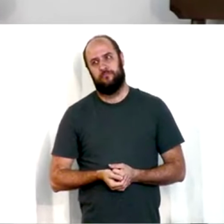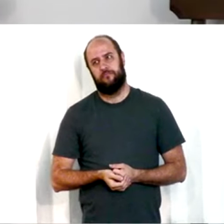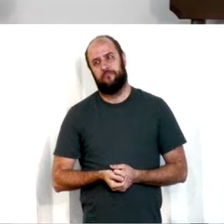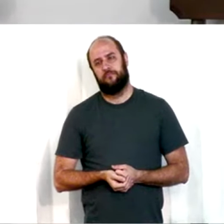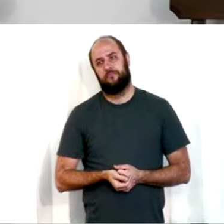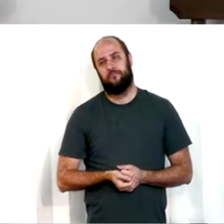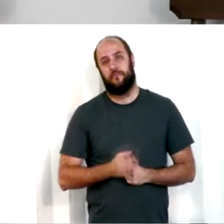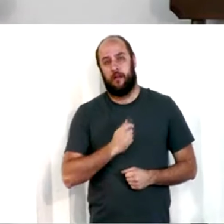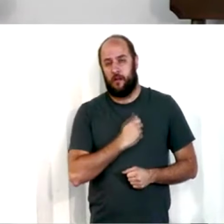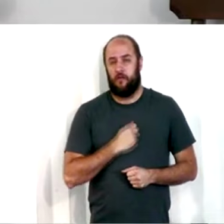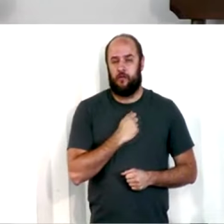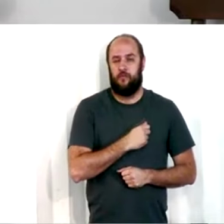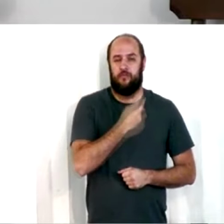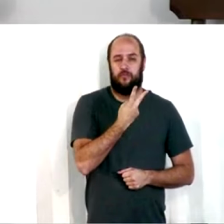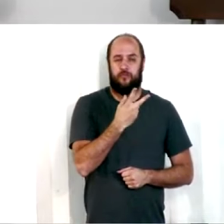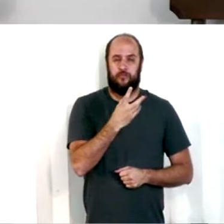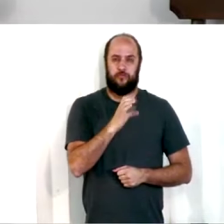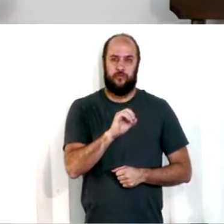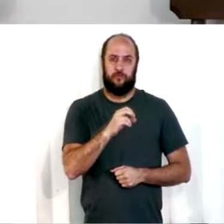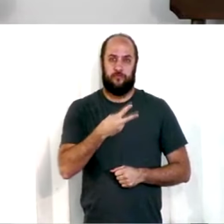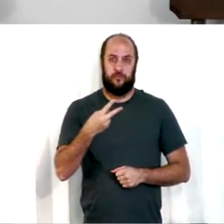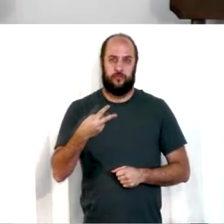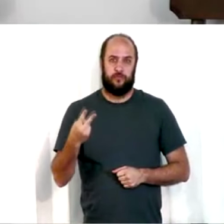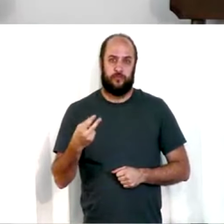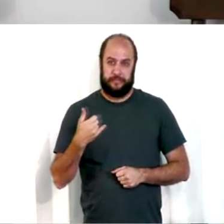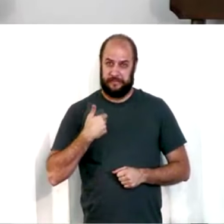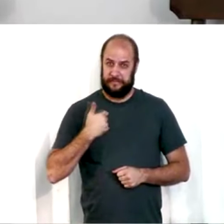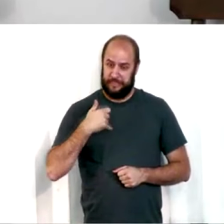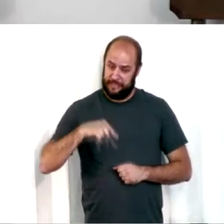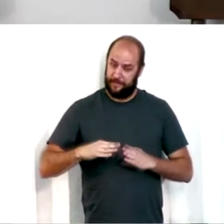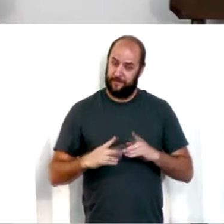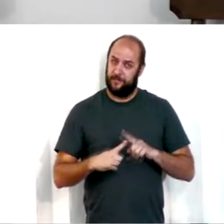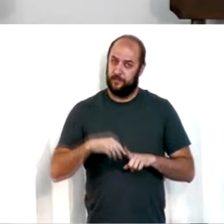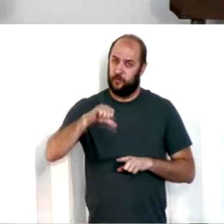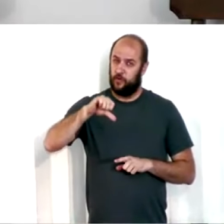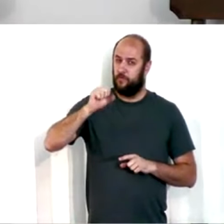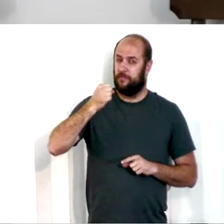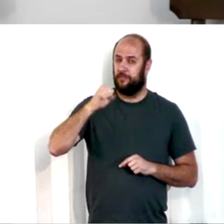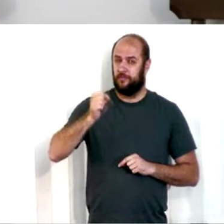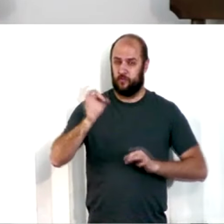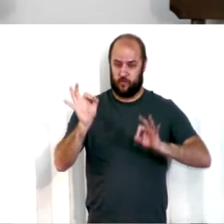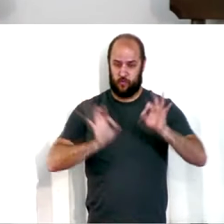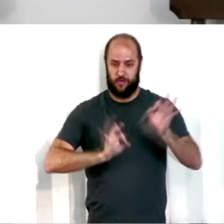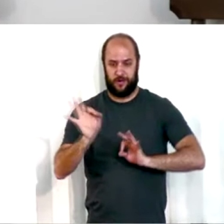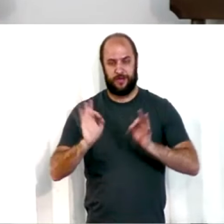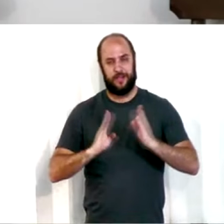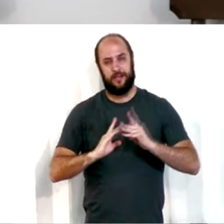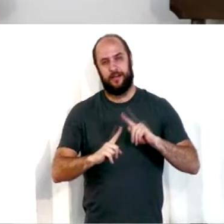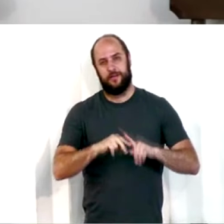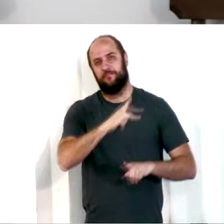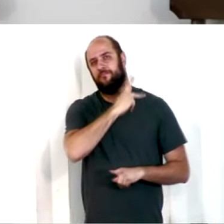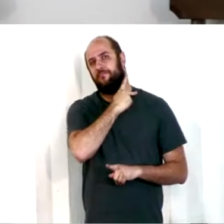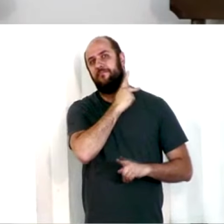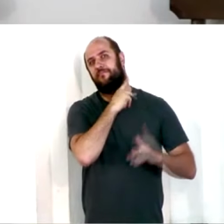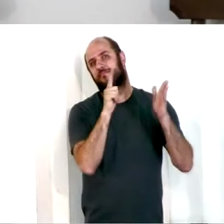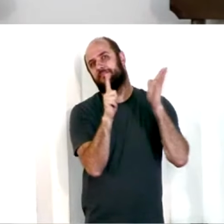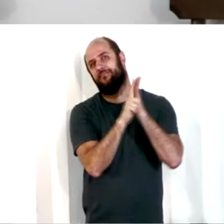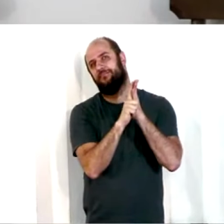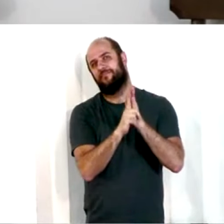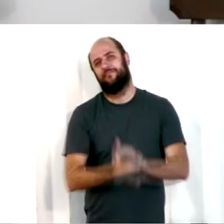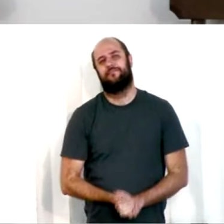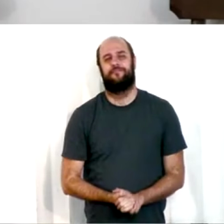Agora, em agosto de 2022, nós comemoraremos os 98 anos de organização da Igreja Presbiteriana da Lapa.